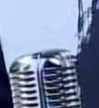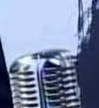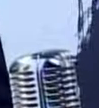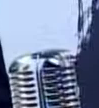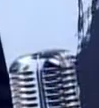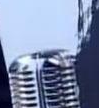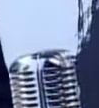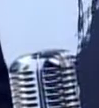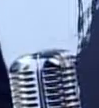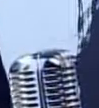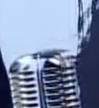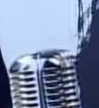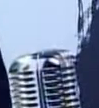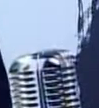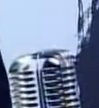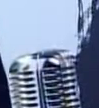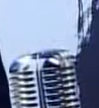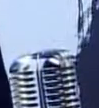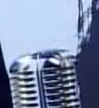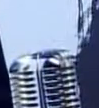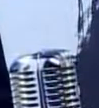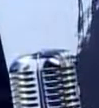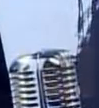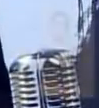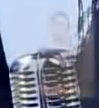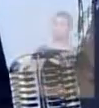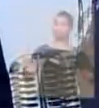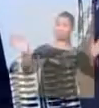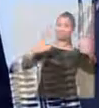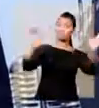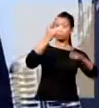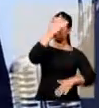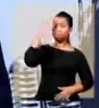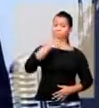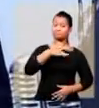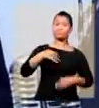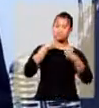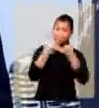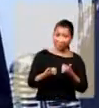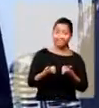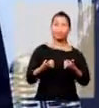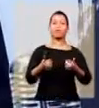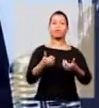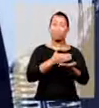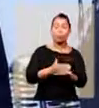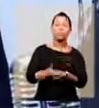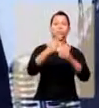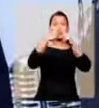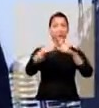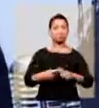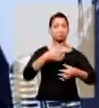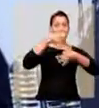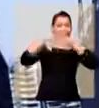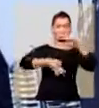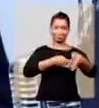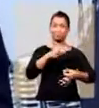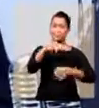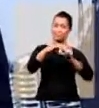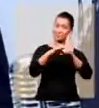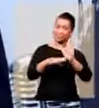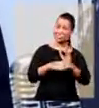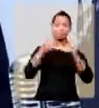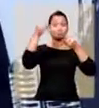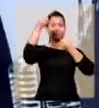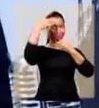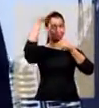Olá pessoal, tudo bem? Começa agora mais um X da Questão, o seu programa de informação, reflexão e debate de ideias. E o nosso